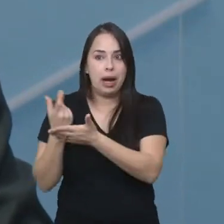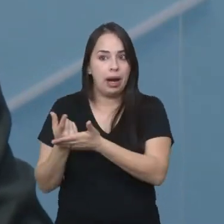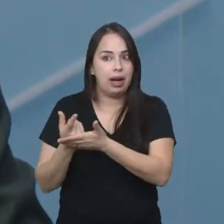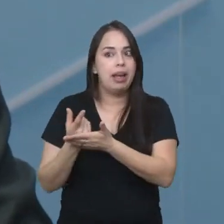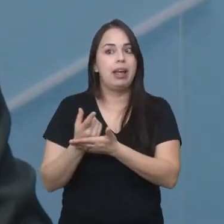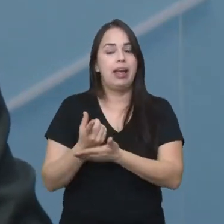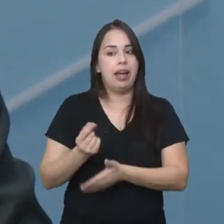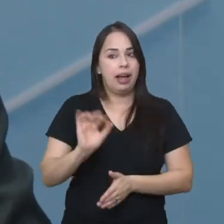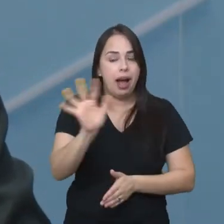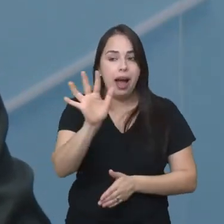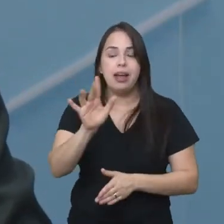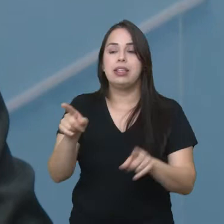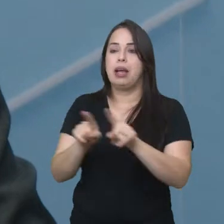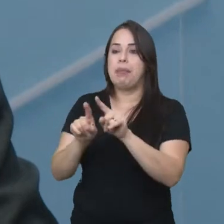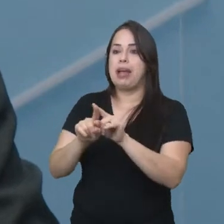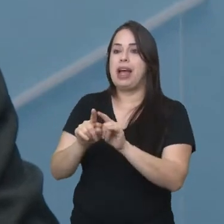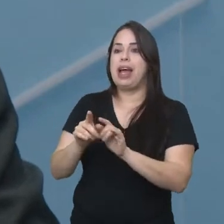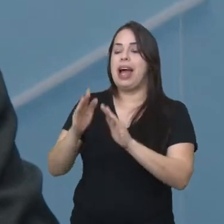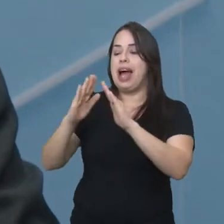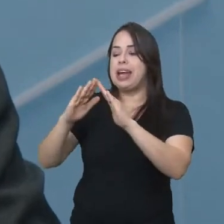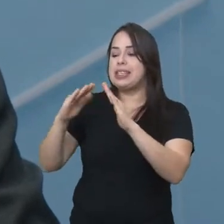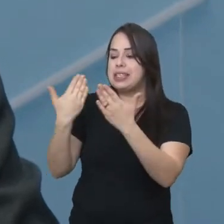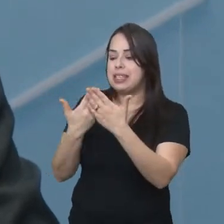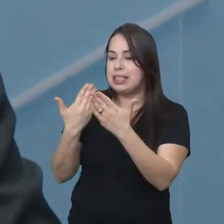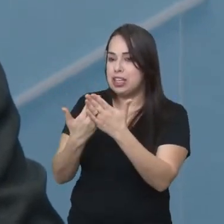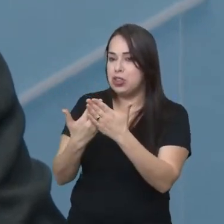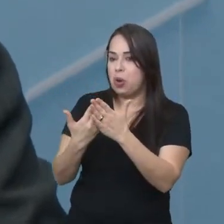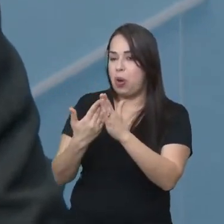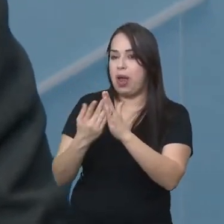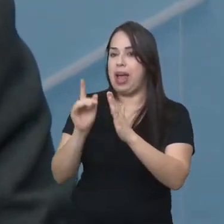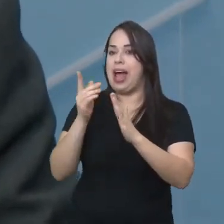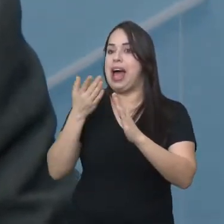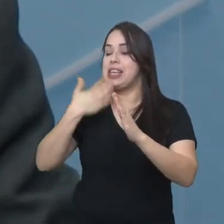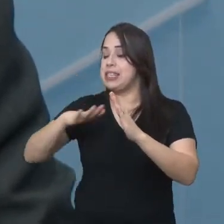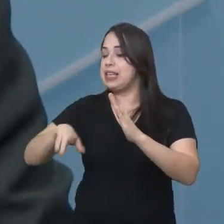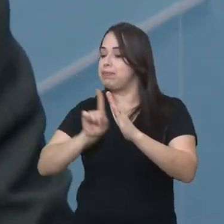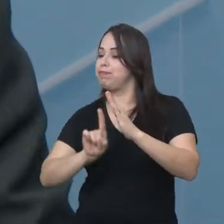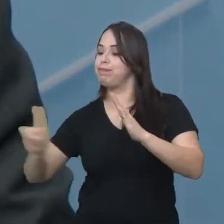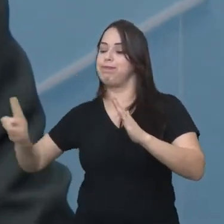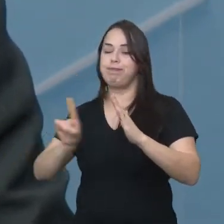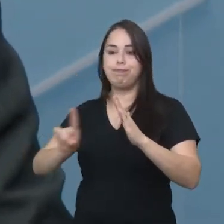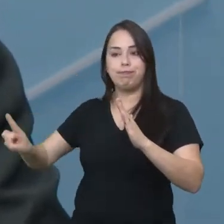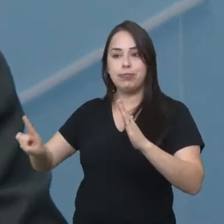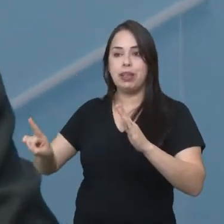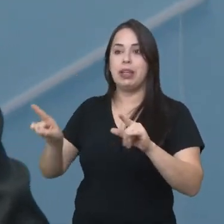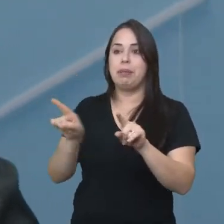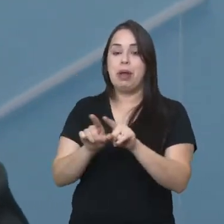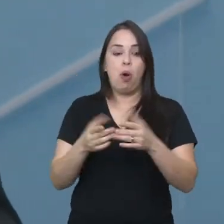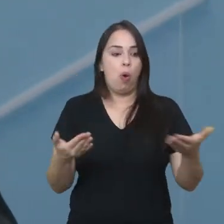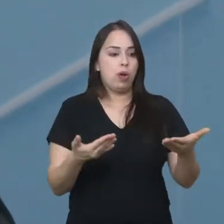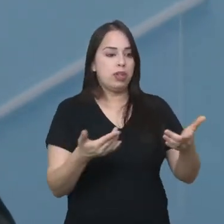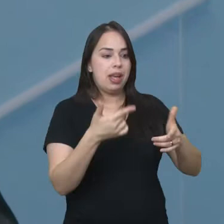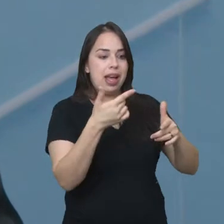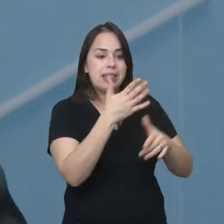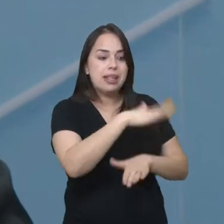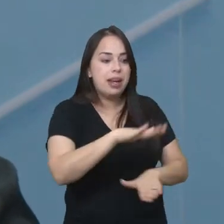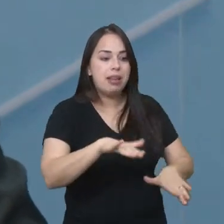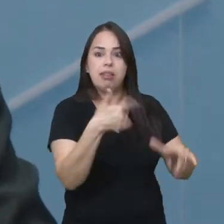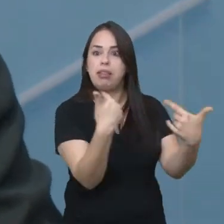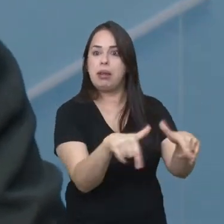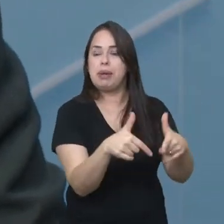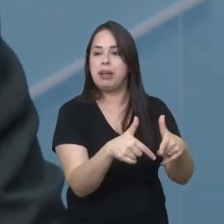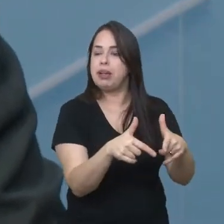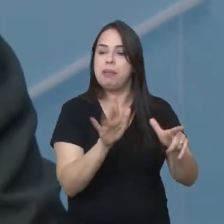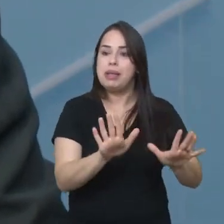erradicação do trabalho infantil, ele precisa ser melhorado. Então, hoje nós temos muitas crianças trabalhando, quando crianças apenas